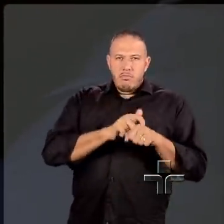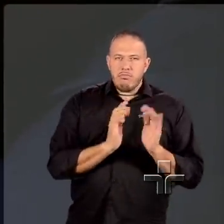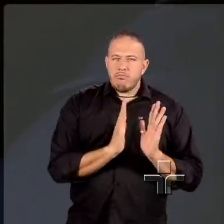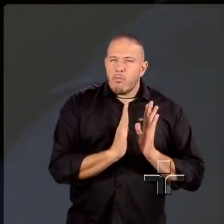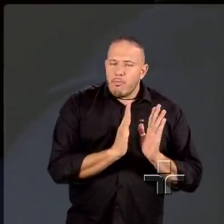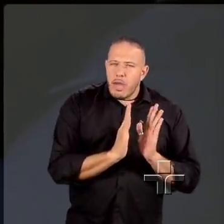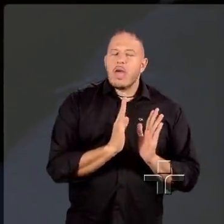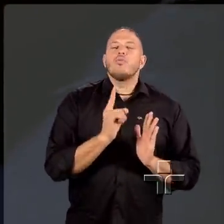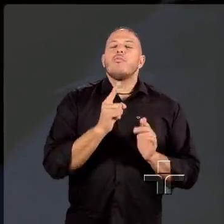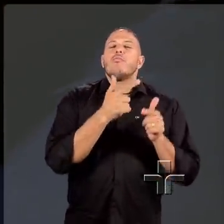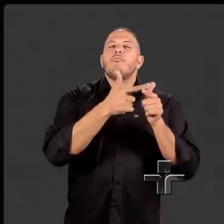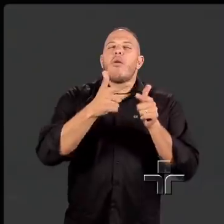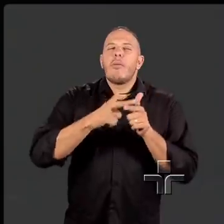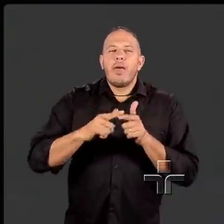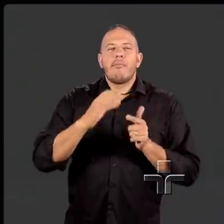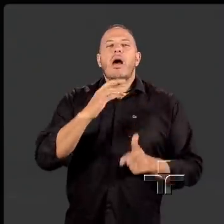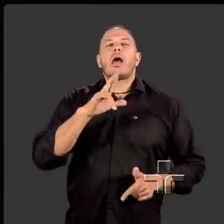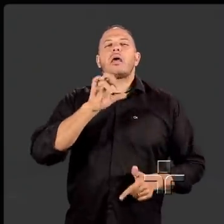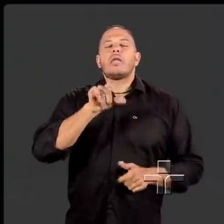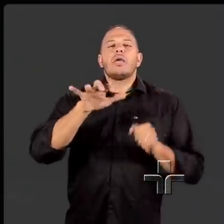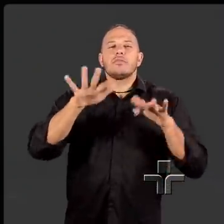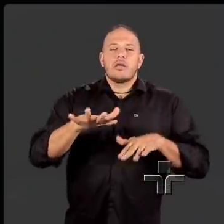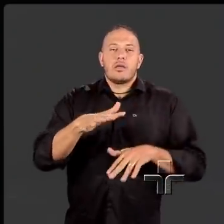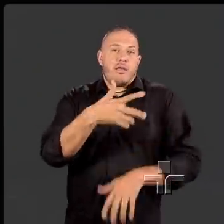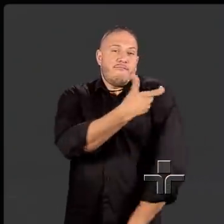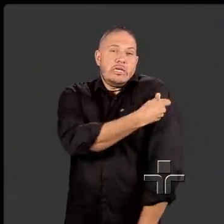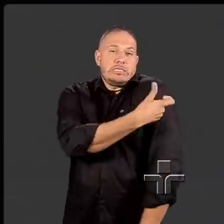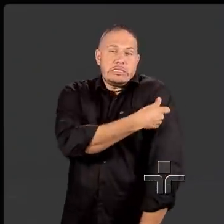o problema da crise vacinal. E ao mesmo tempo